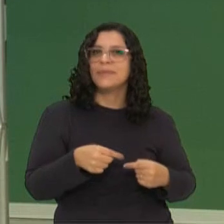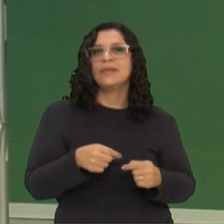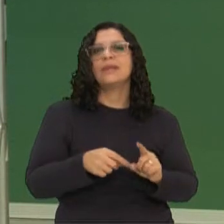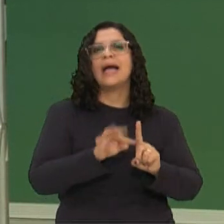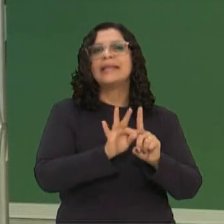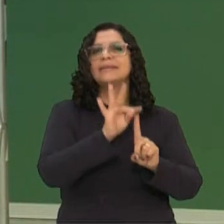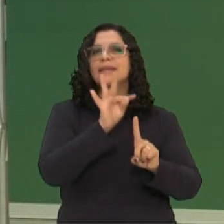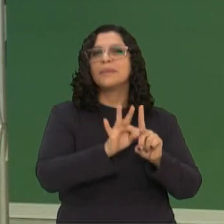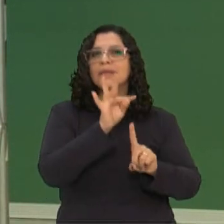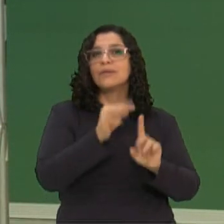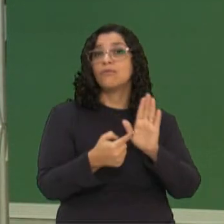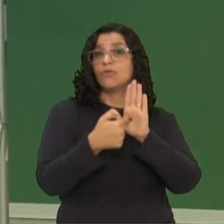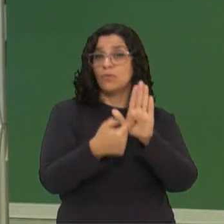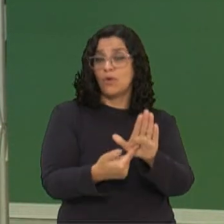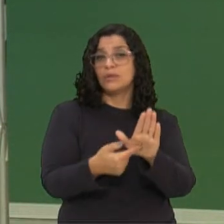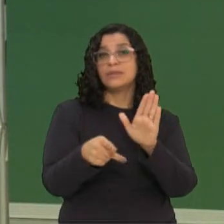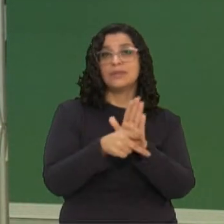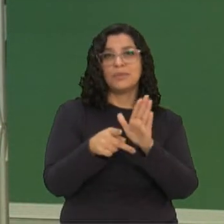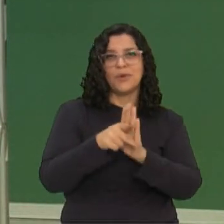indicada pelo fabricante.